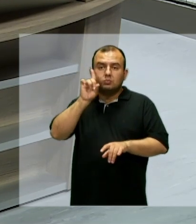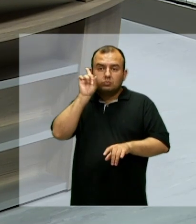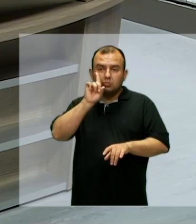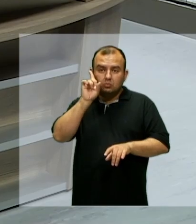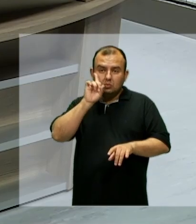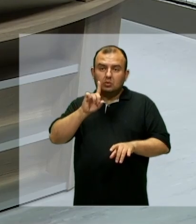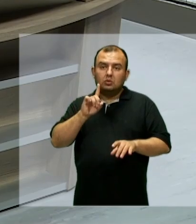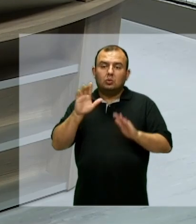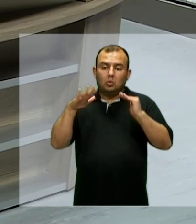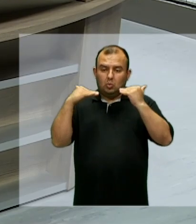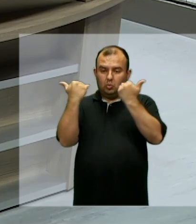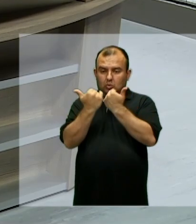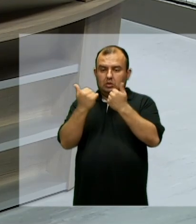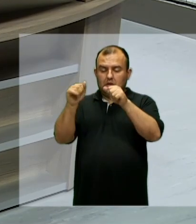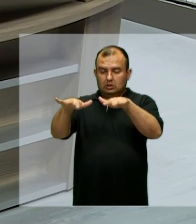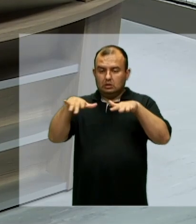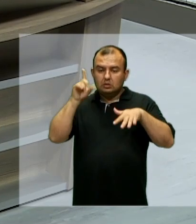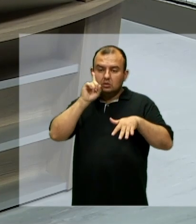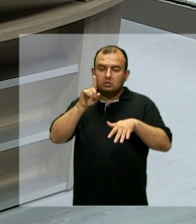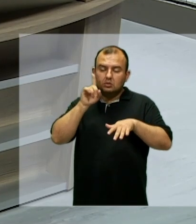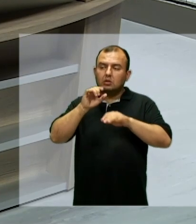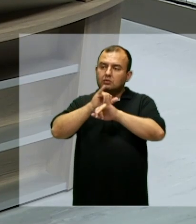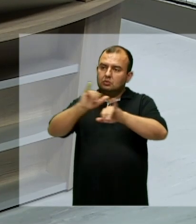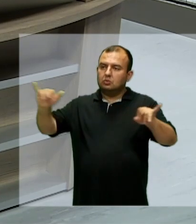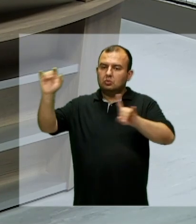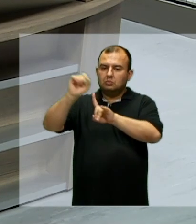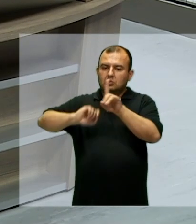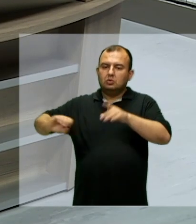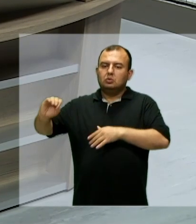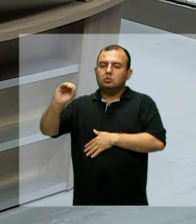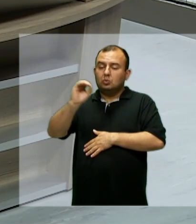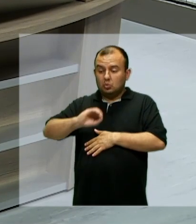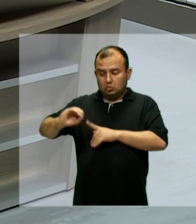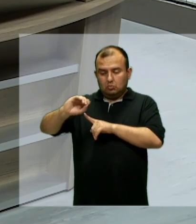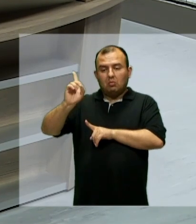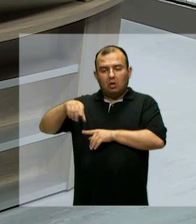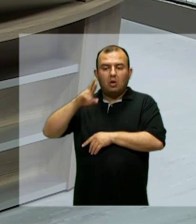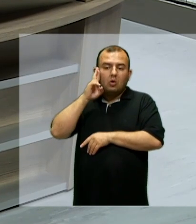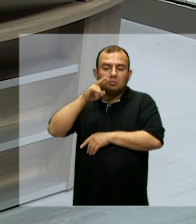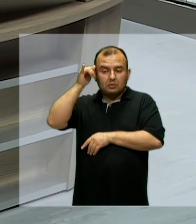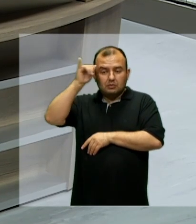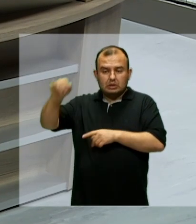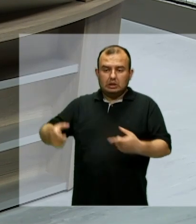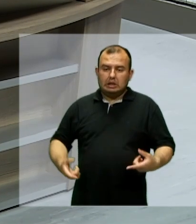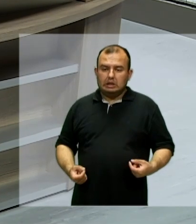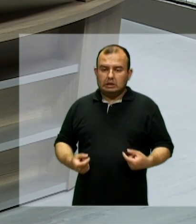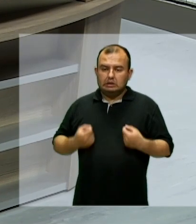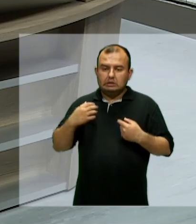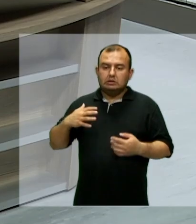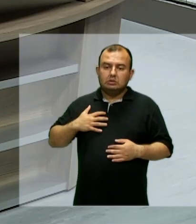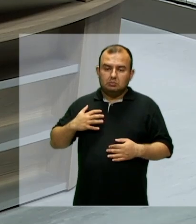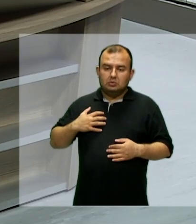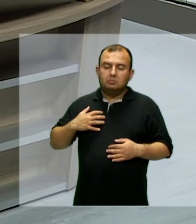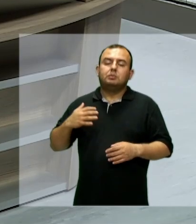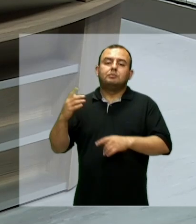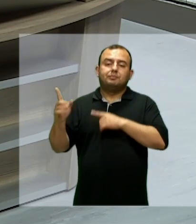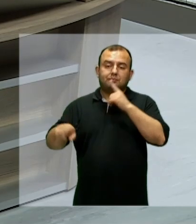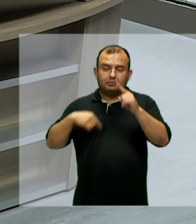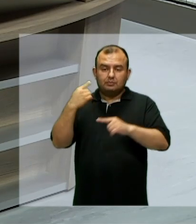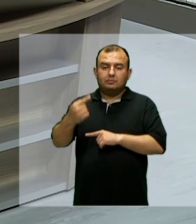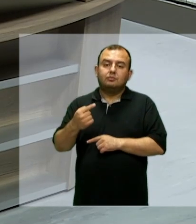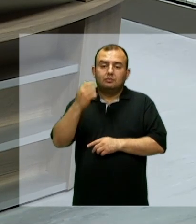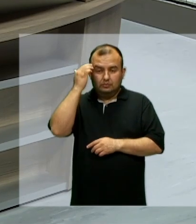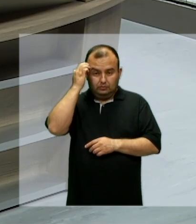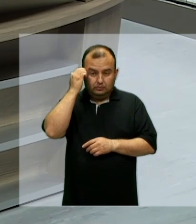americano definiu o outubro como mês de prevenção da mama, e aí a coisa passou,